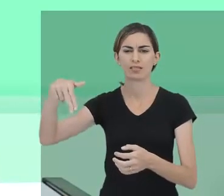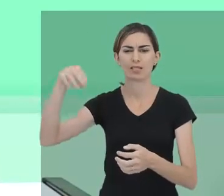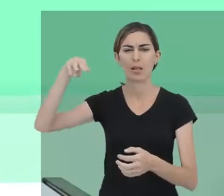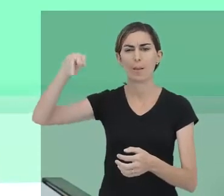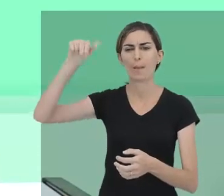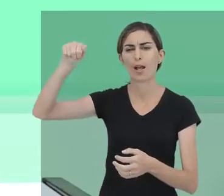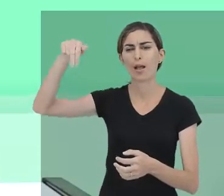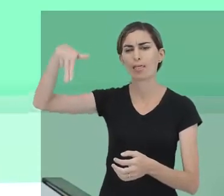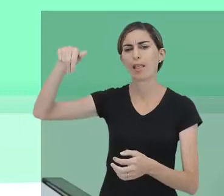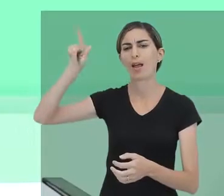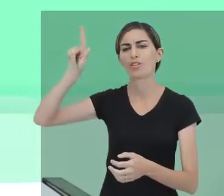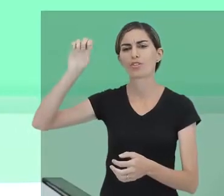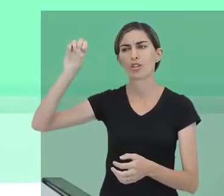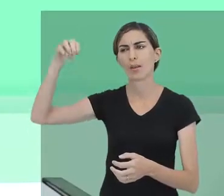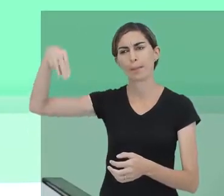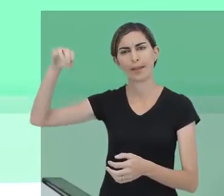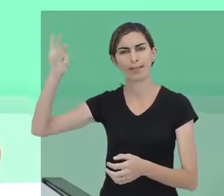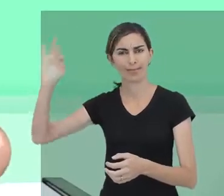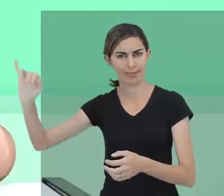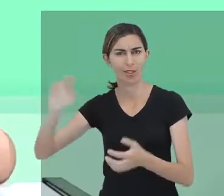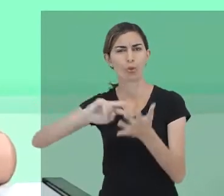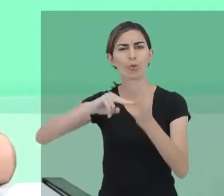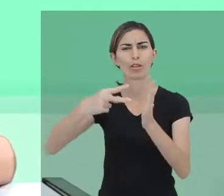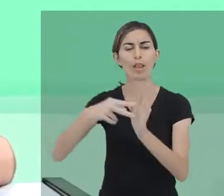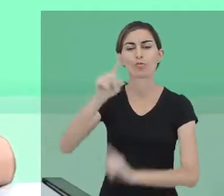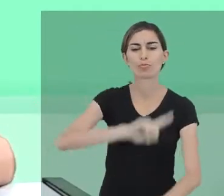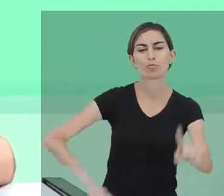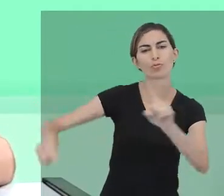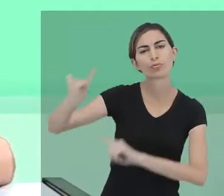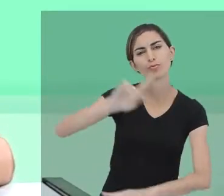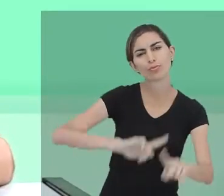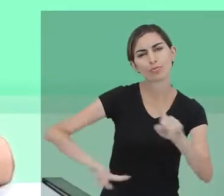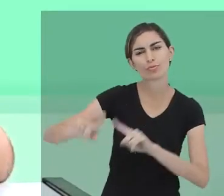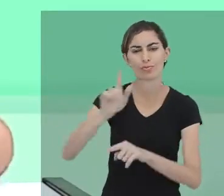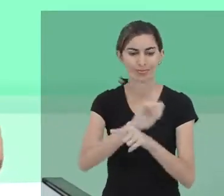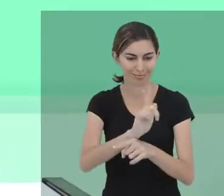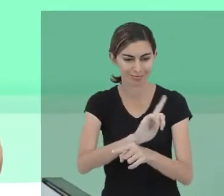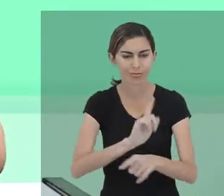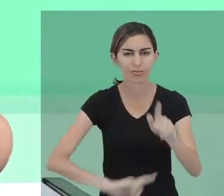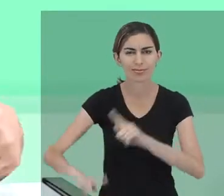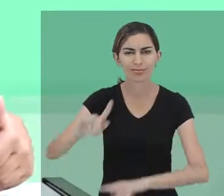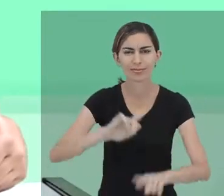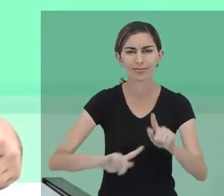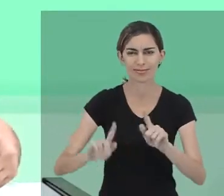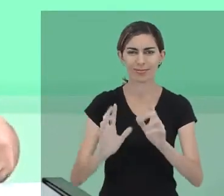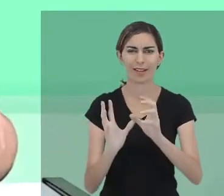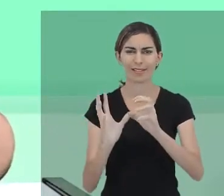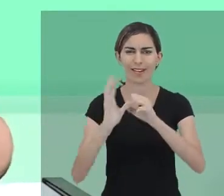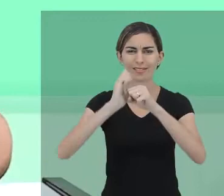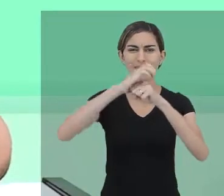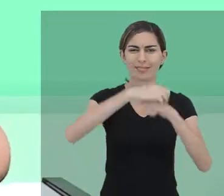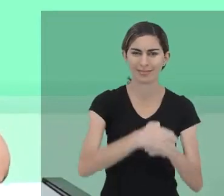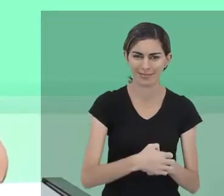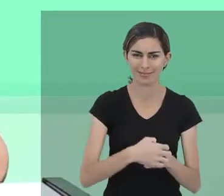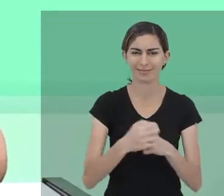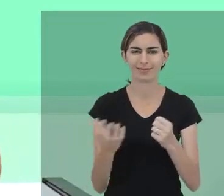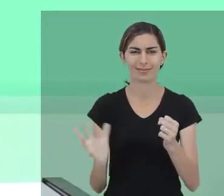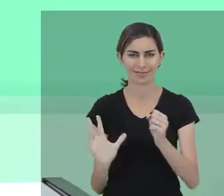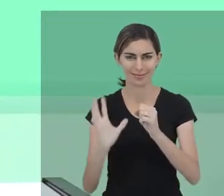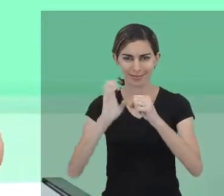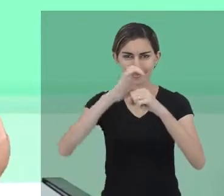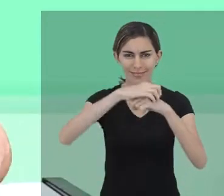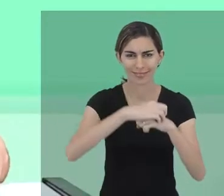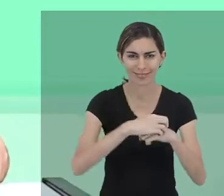Chain Manager? Então, é o gerenciamento da cadeia de suprimento.